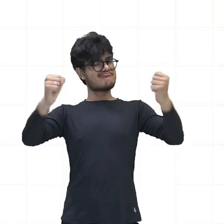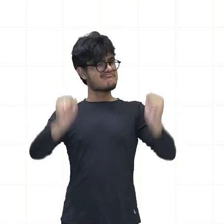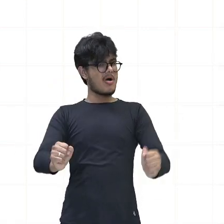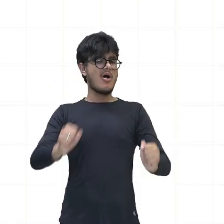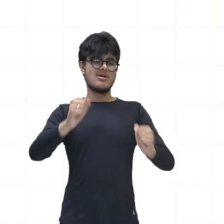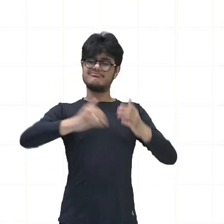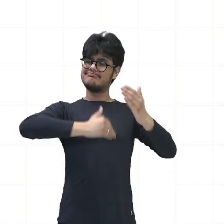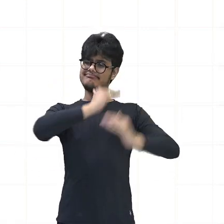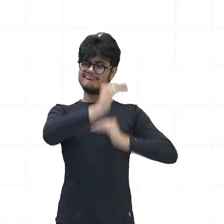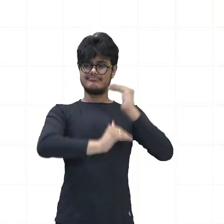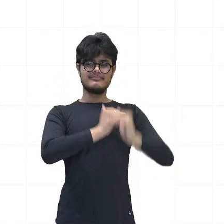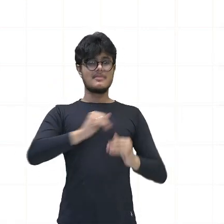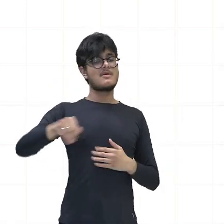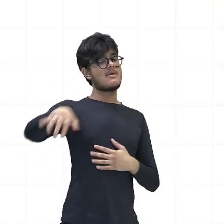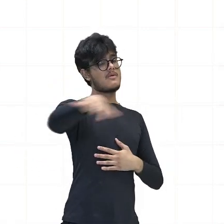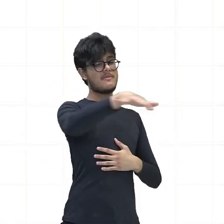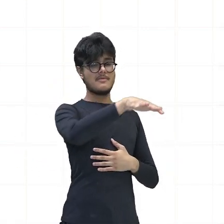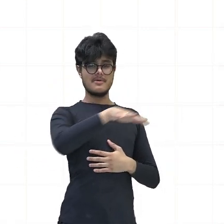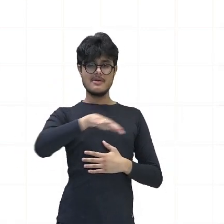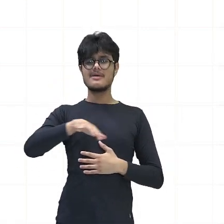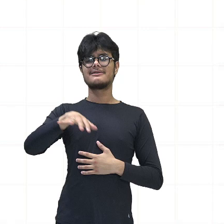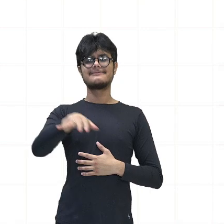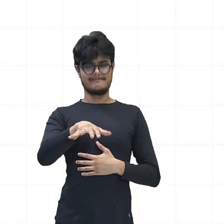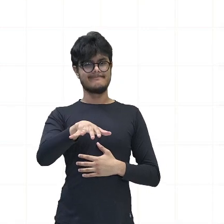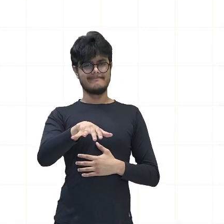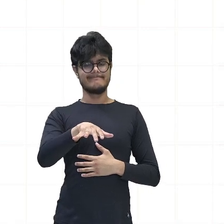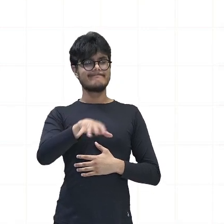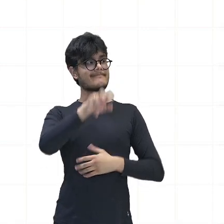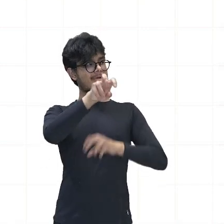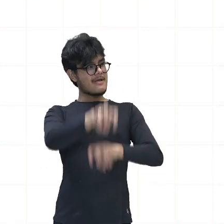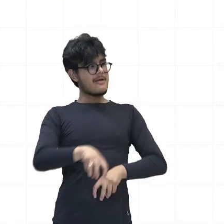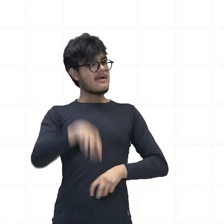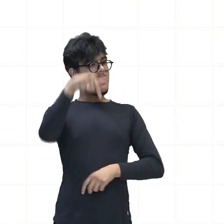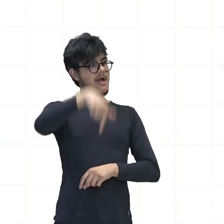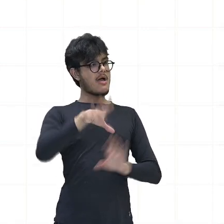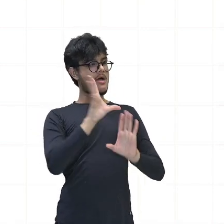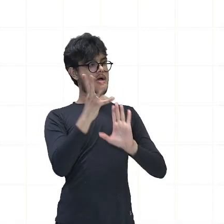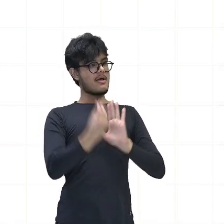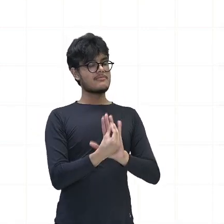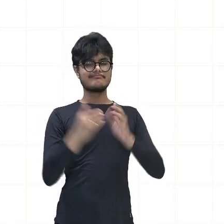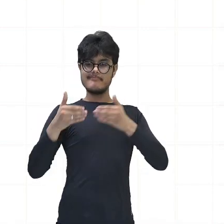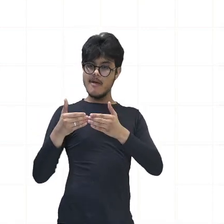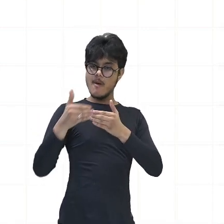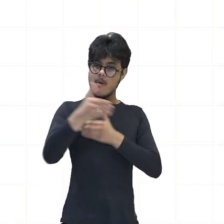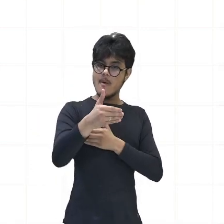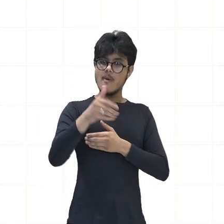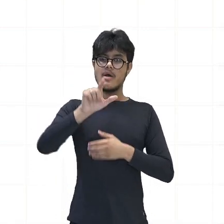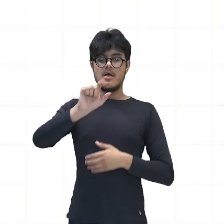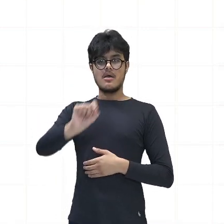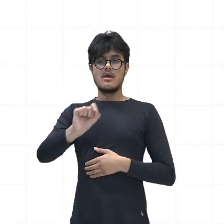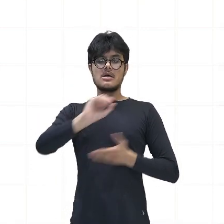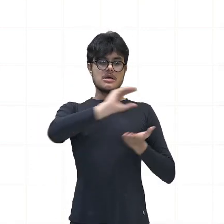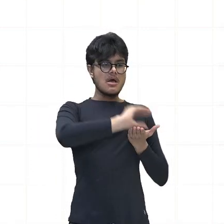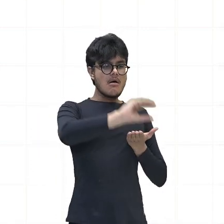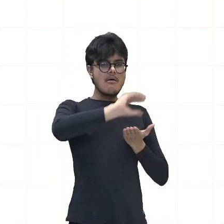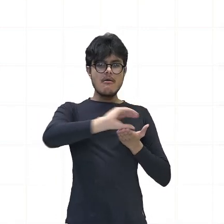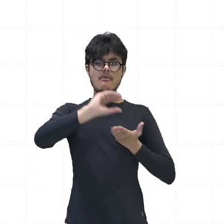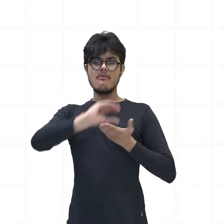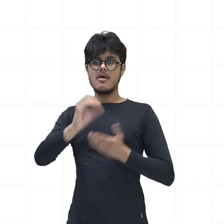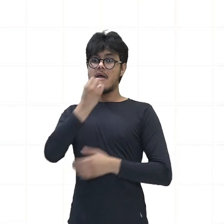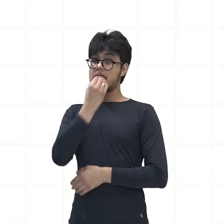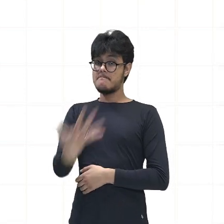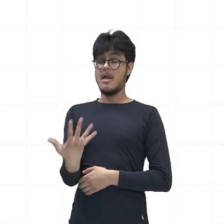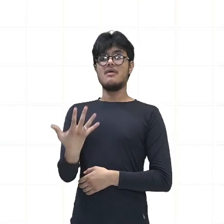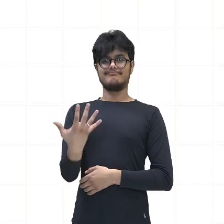e desenvolver suas fazendas, seus sistemas agrícolas aqui na Amazônia. Começou a oferecer incentivos fiscais e,